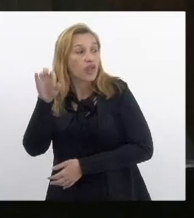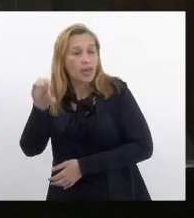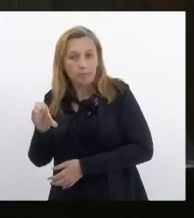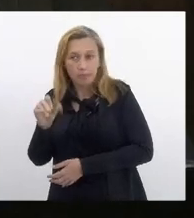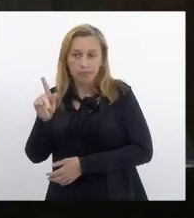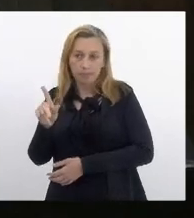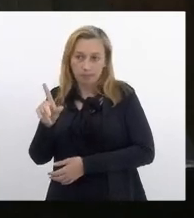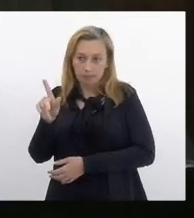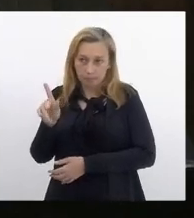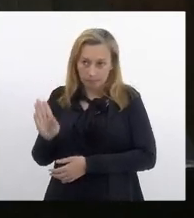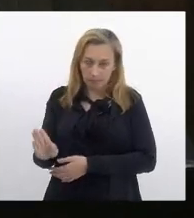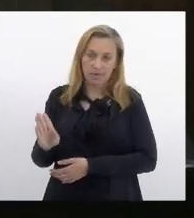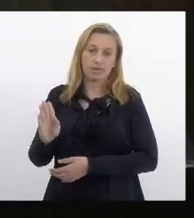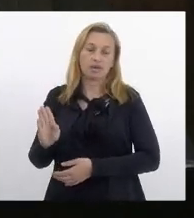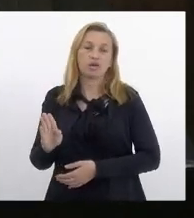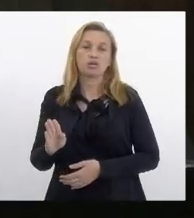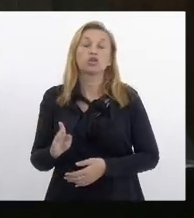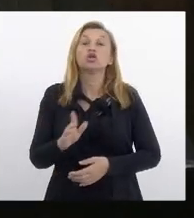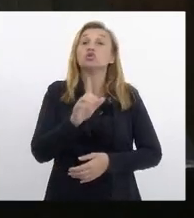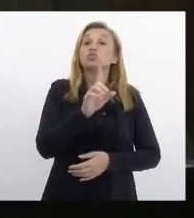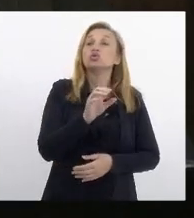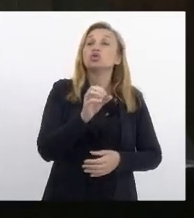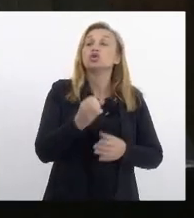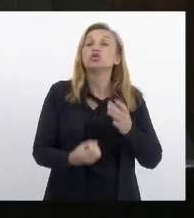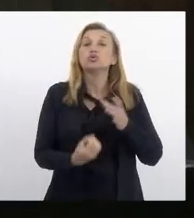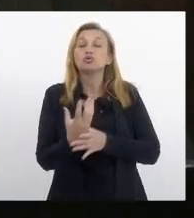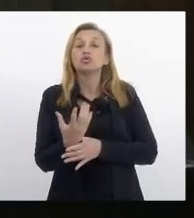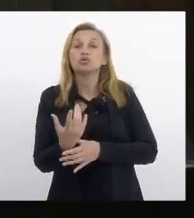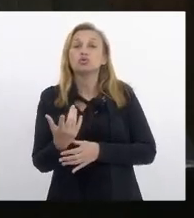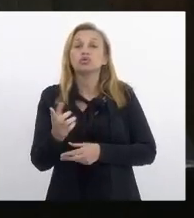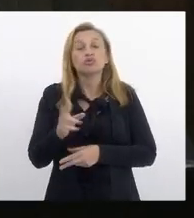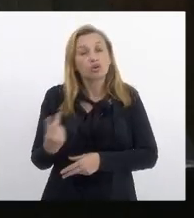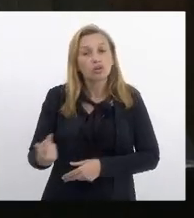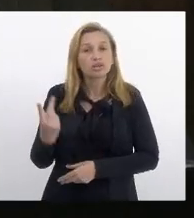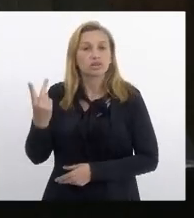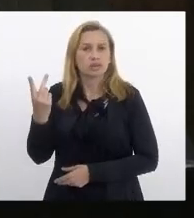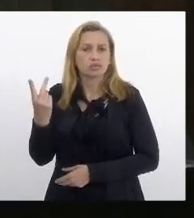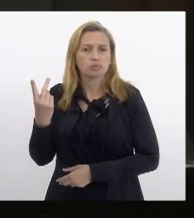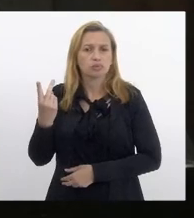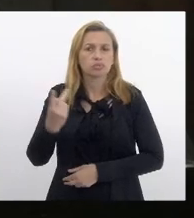Luiz Paulo. Os recursos do Fundo de Valorização